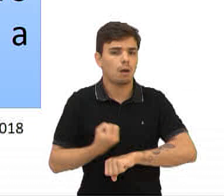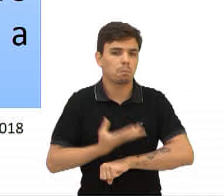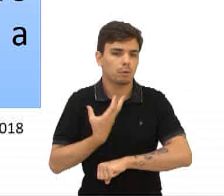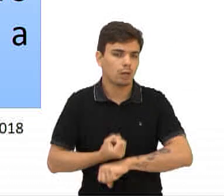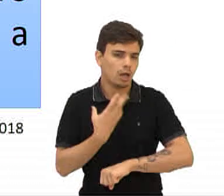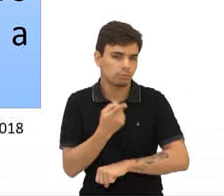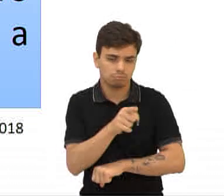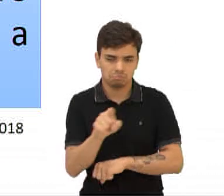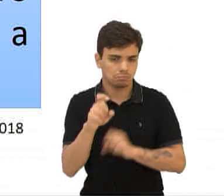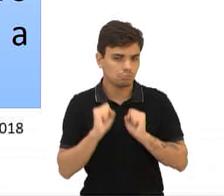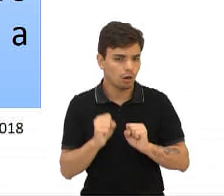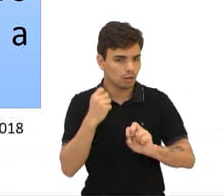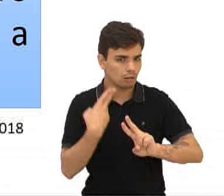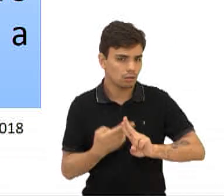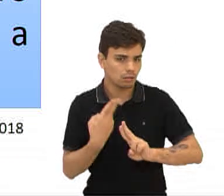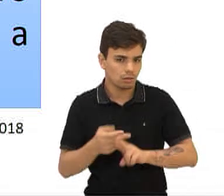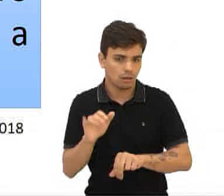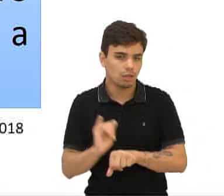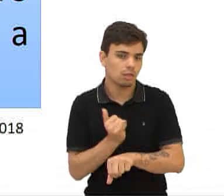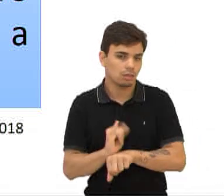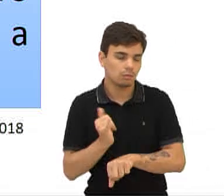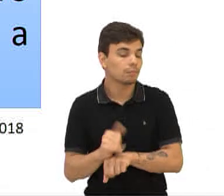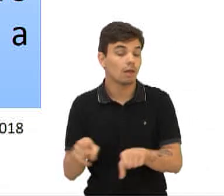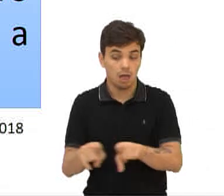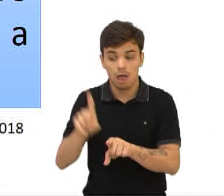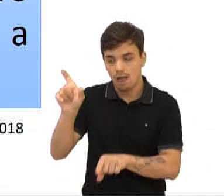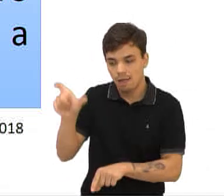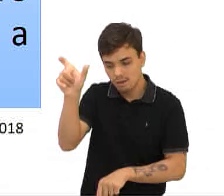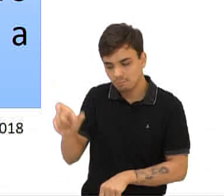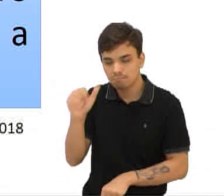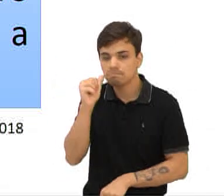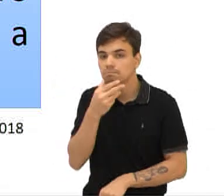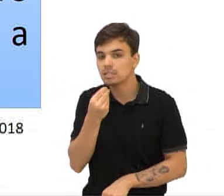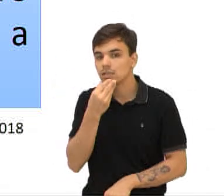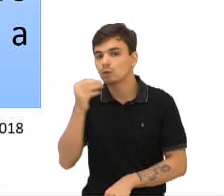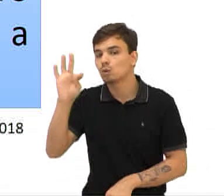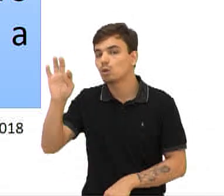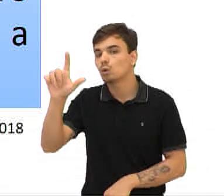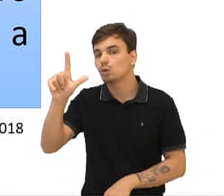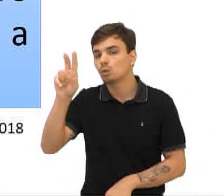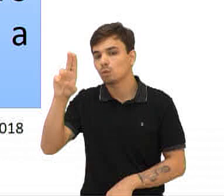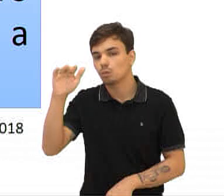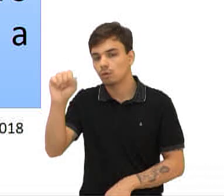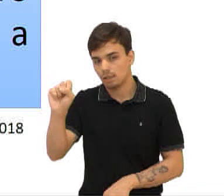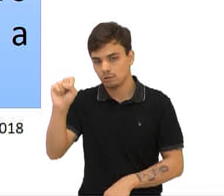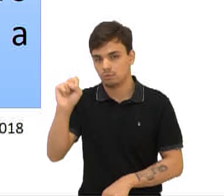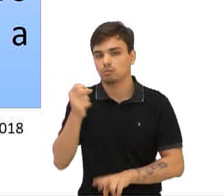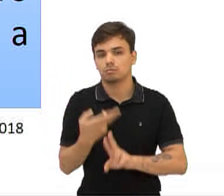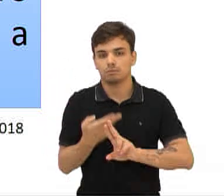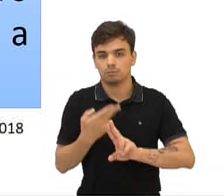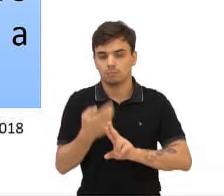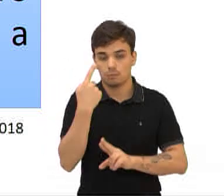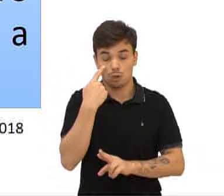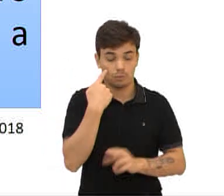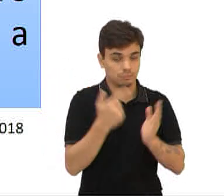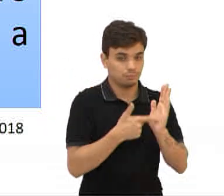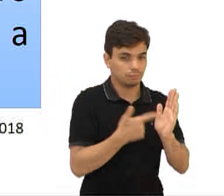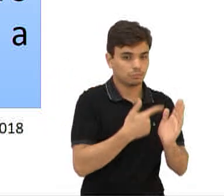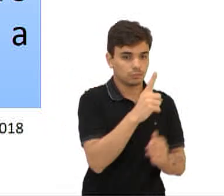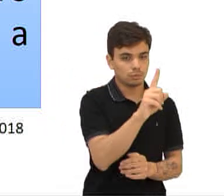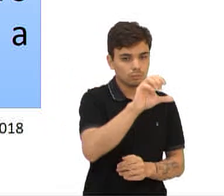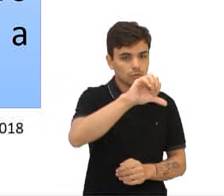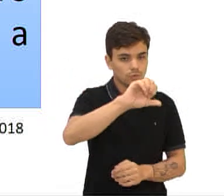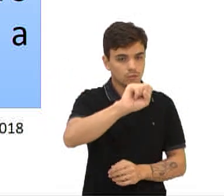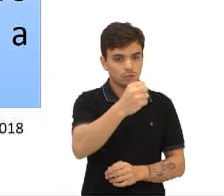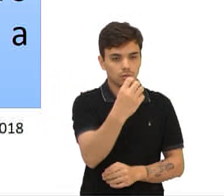essa técnica aí, que foi justamente a que o Lucas Felpe usou. Olha só. No livro 1984,